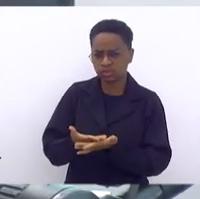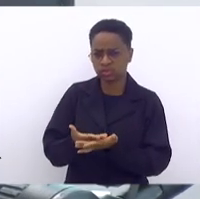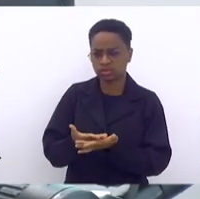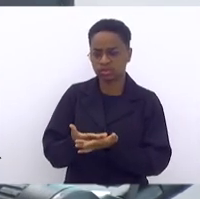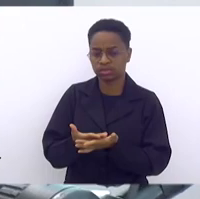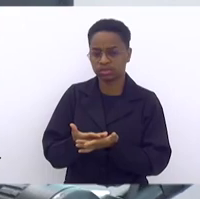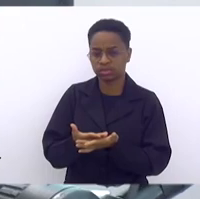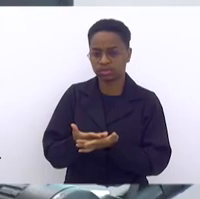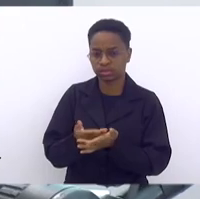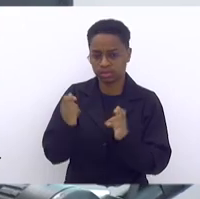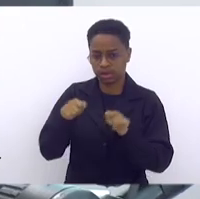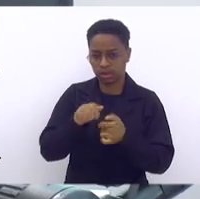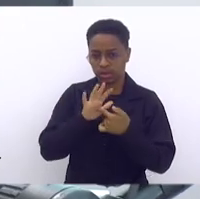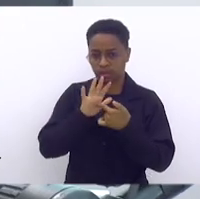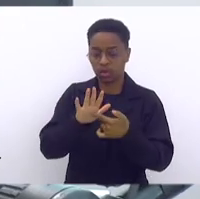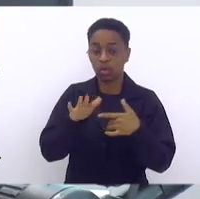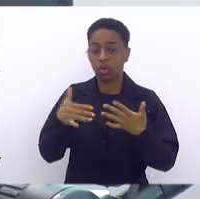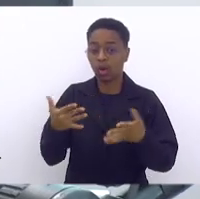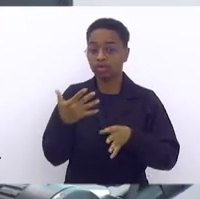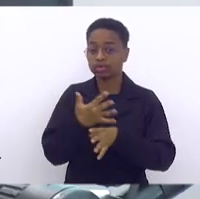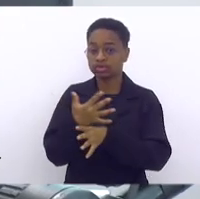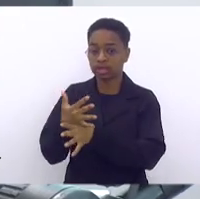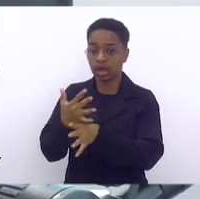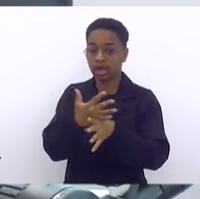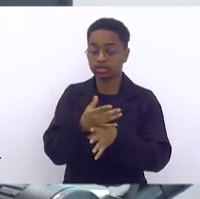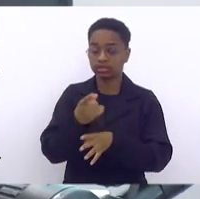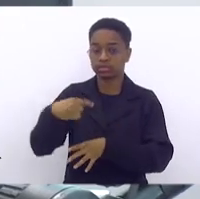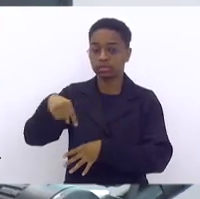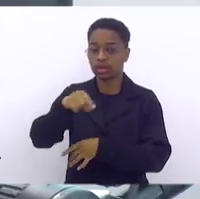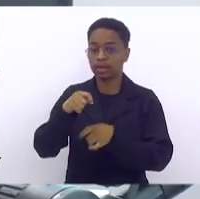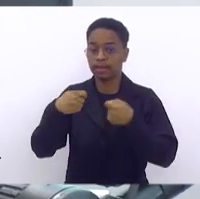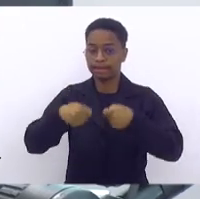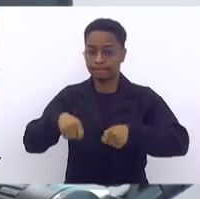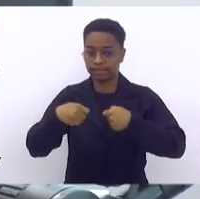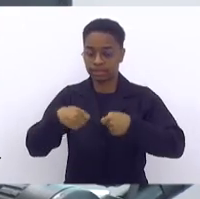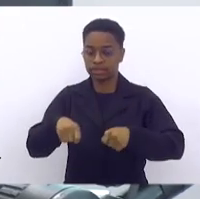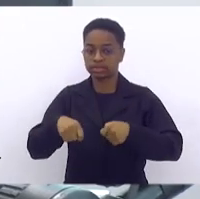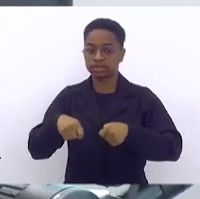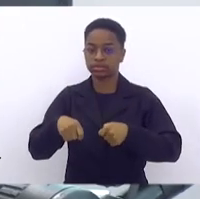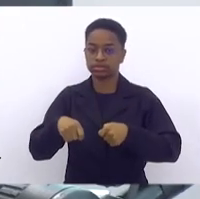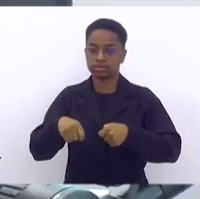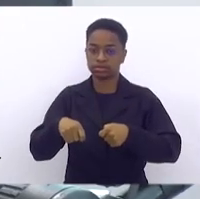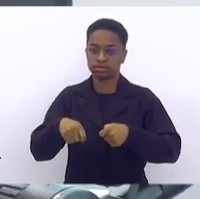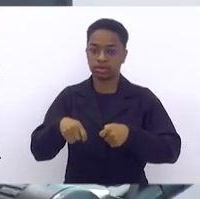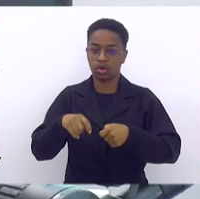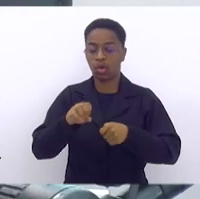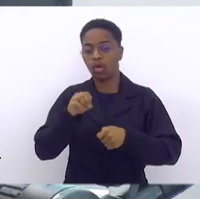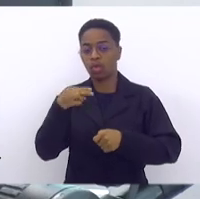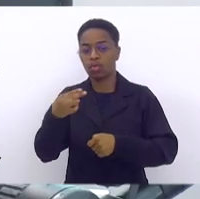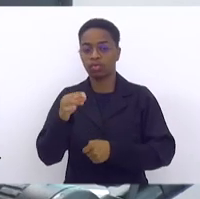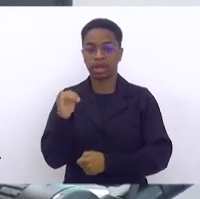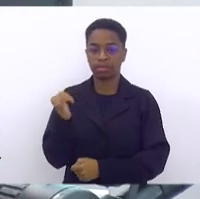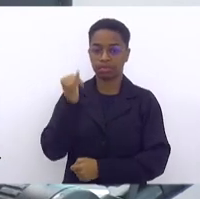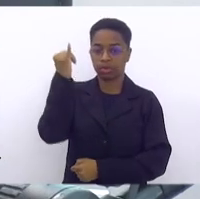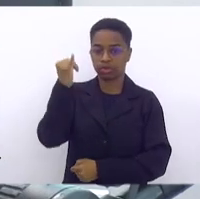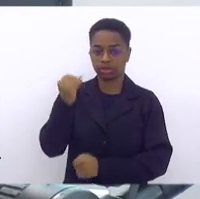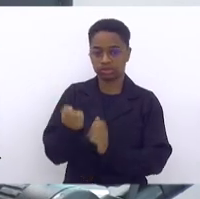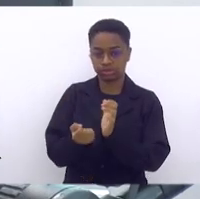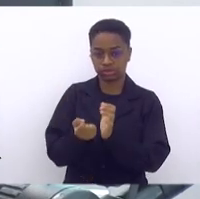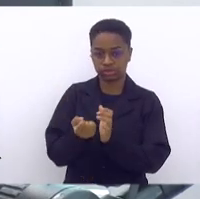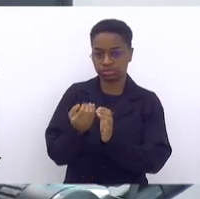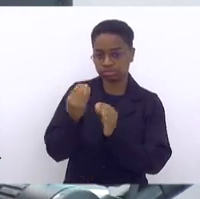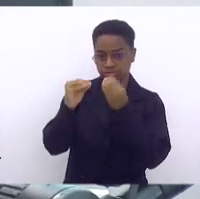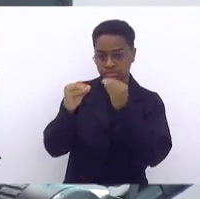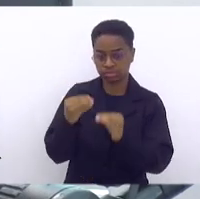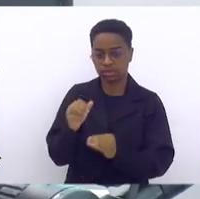que indique por quais municípios vocês precisam, seria importante colocar? E se para,